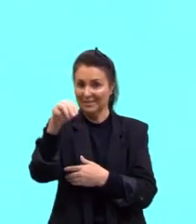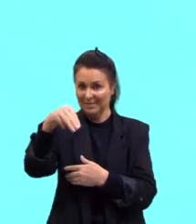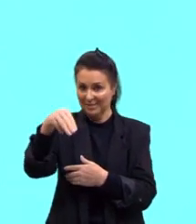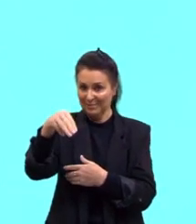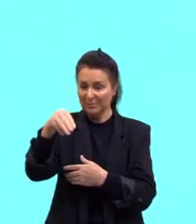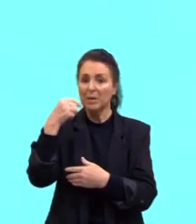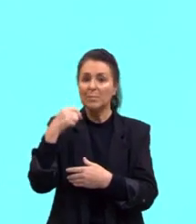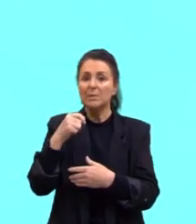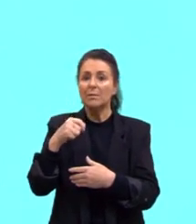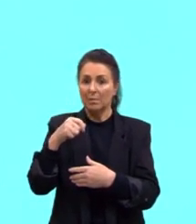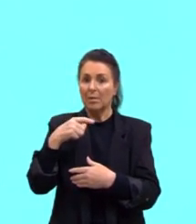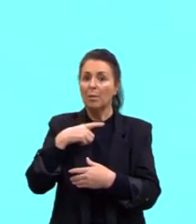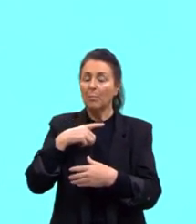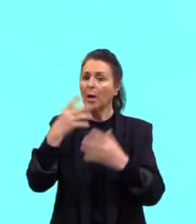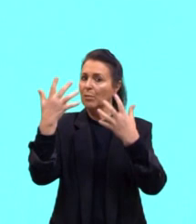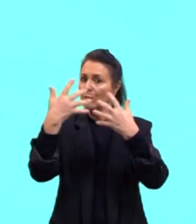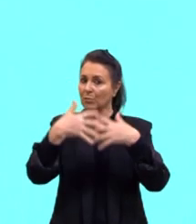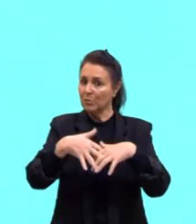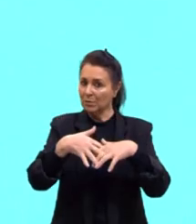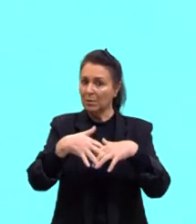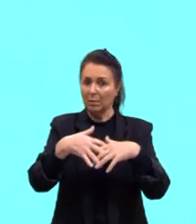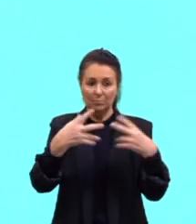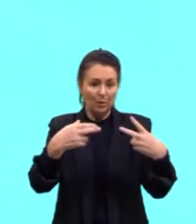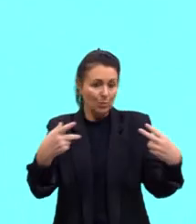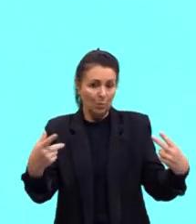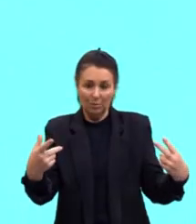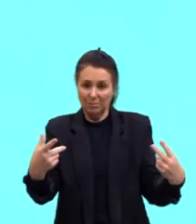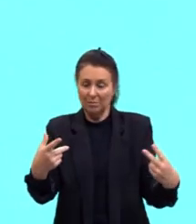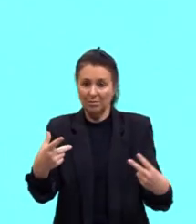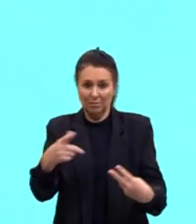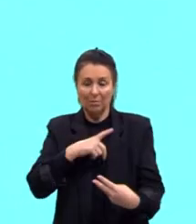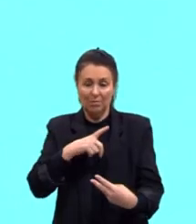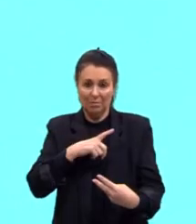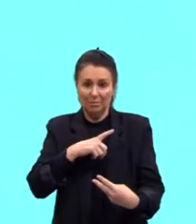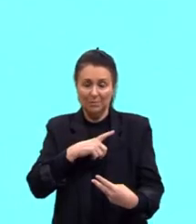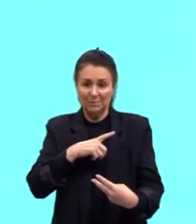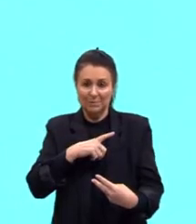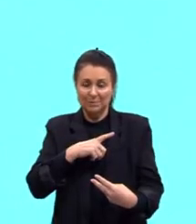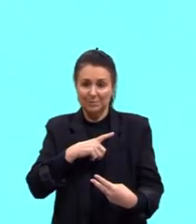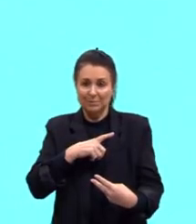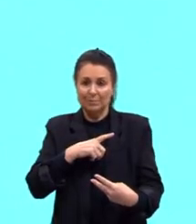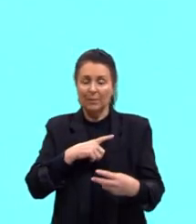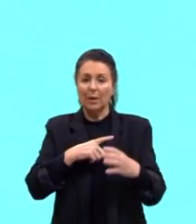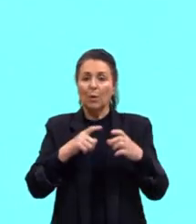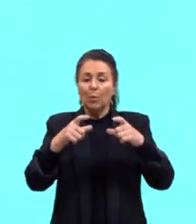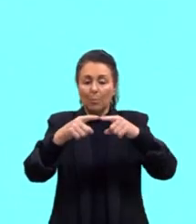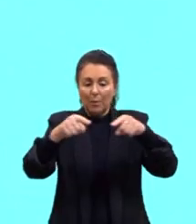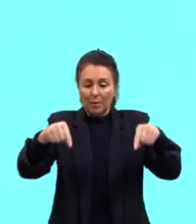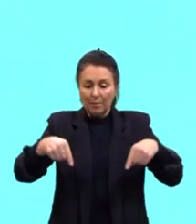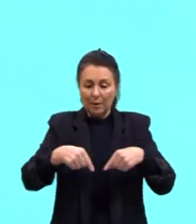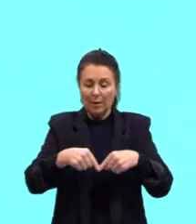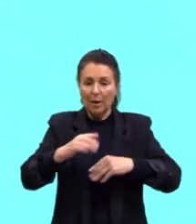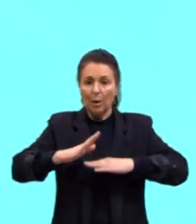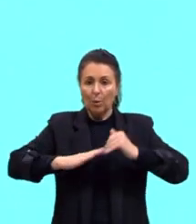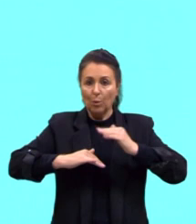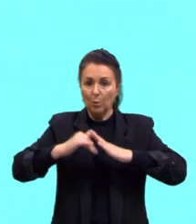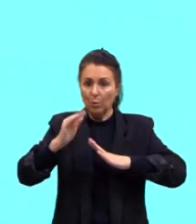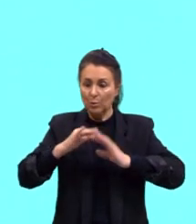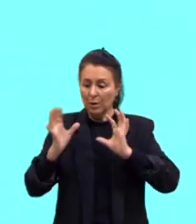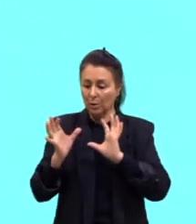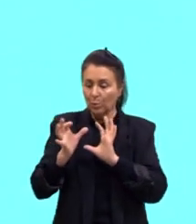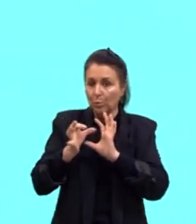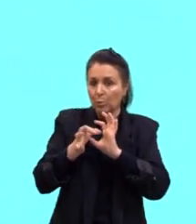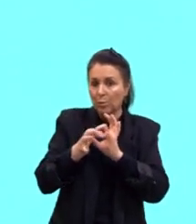necessário ao seu funcionamento né dos dispositivos eletrônicos considere que uma bateria é construída pela